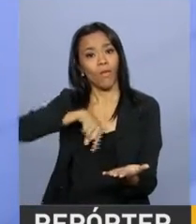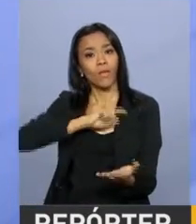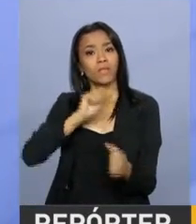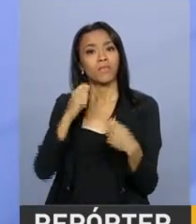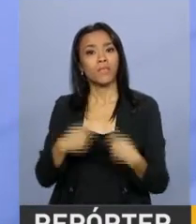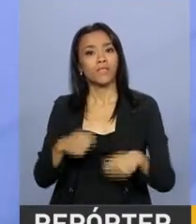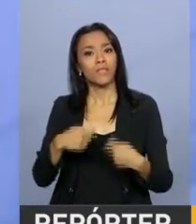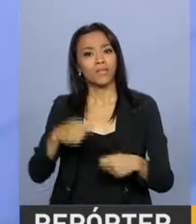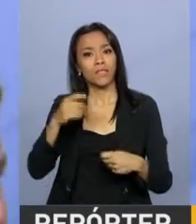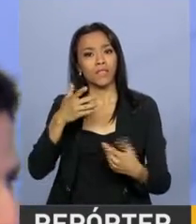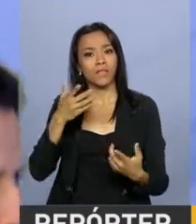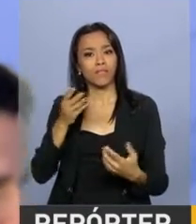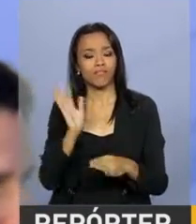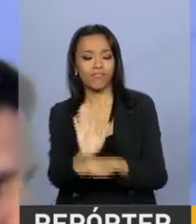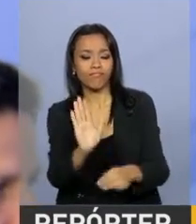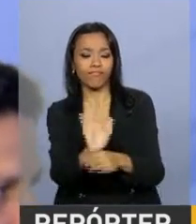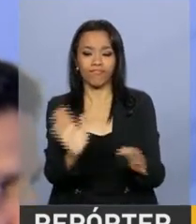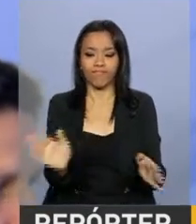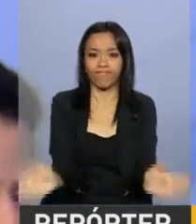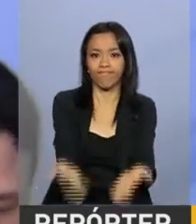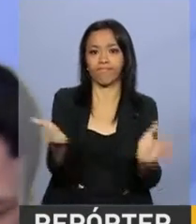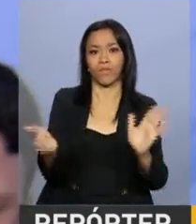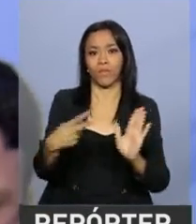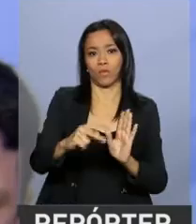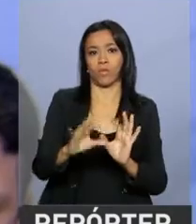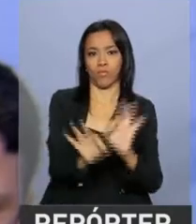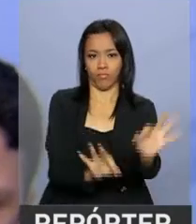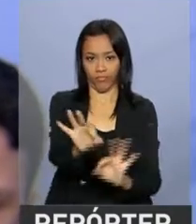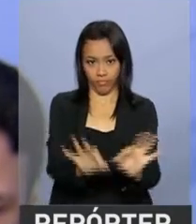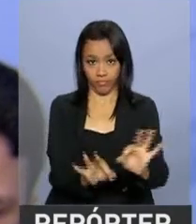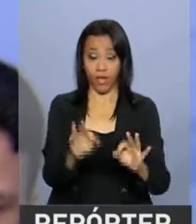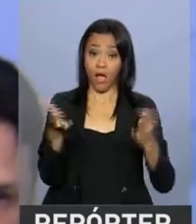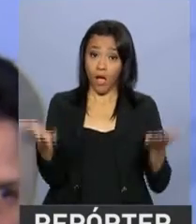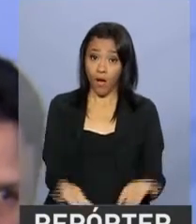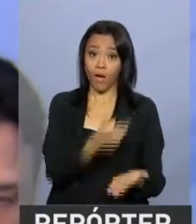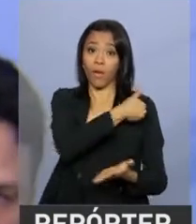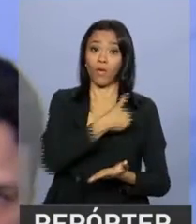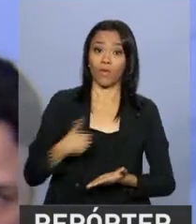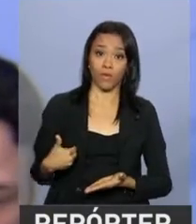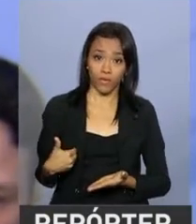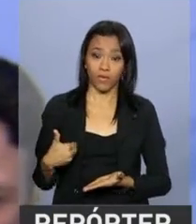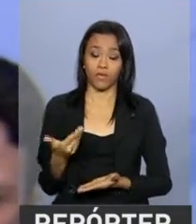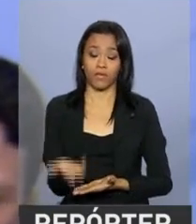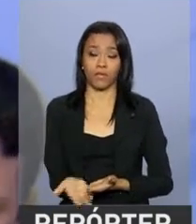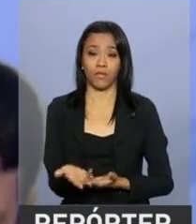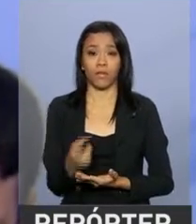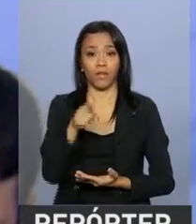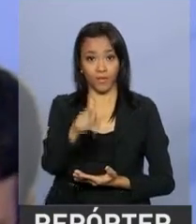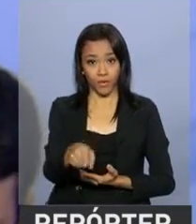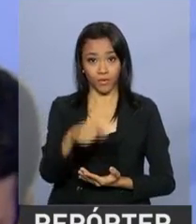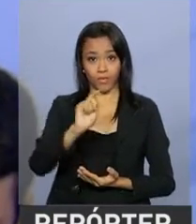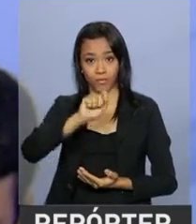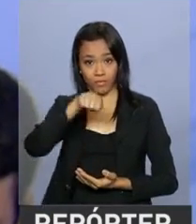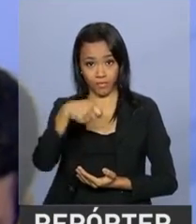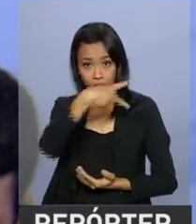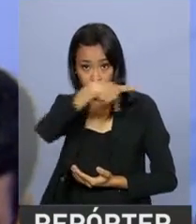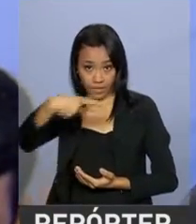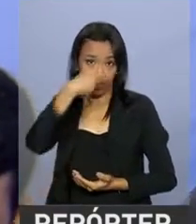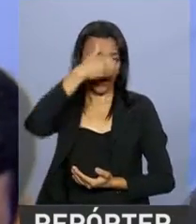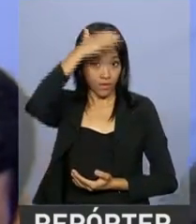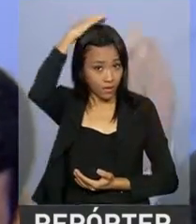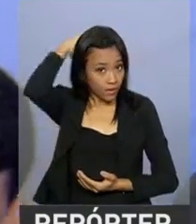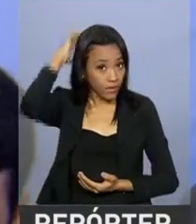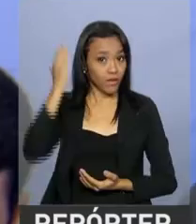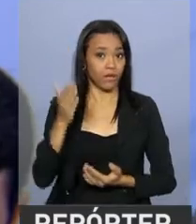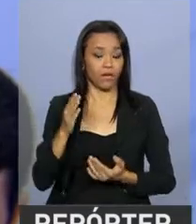sirva para os seus propósitos. E agora, o governo do presidente Michel Temer está